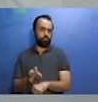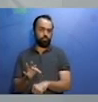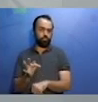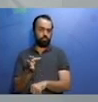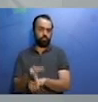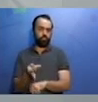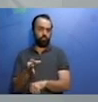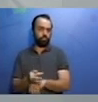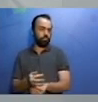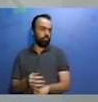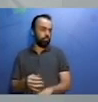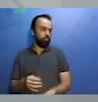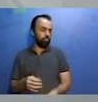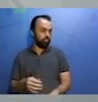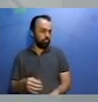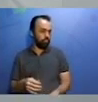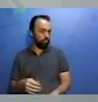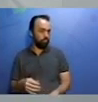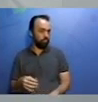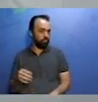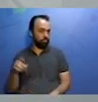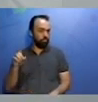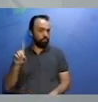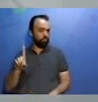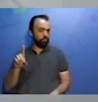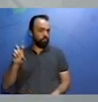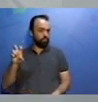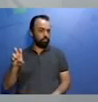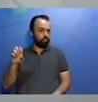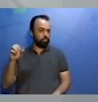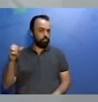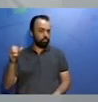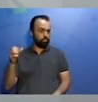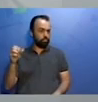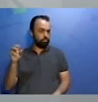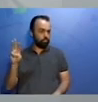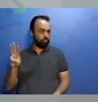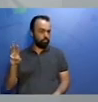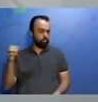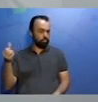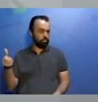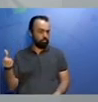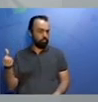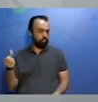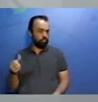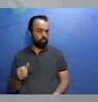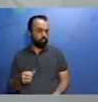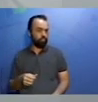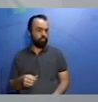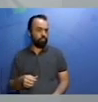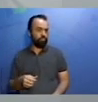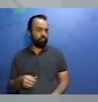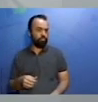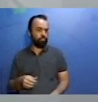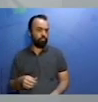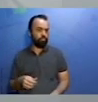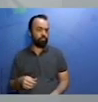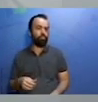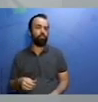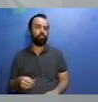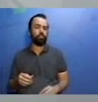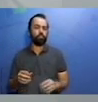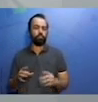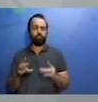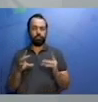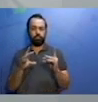essa mistura, nós vamos conseguir separar os dois sólidos. O primeiro a se liquefazer vai ser aqui o chumbo,